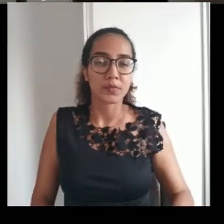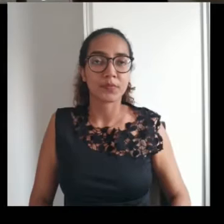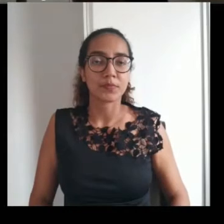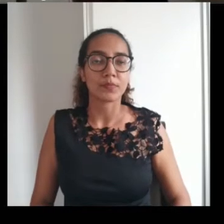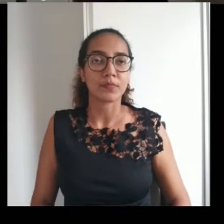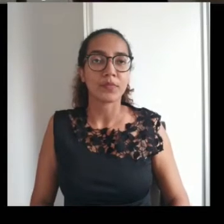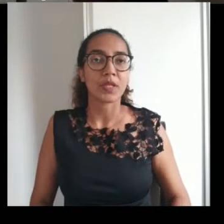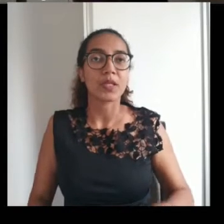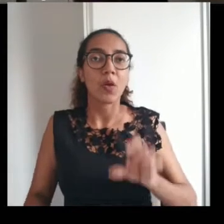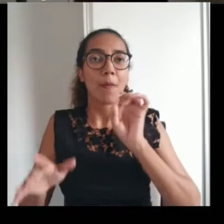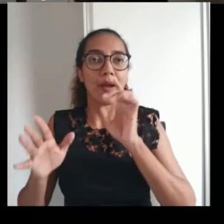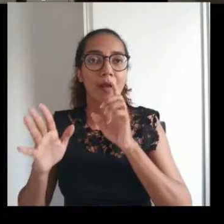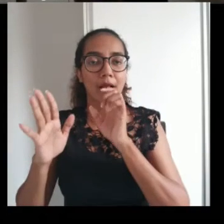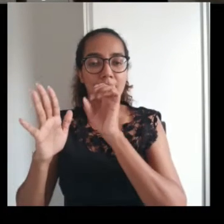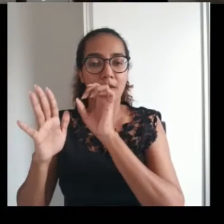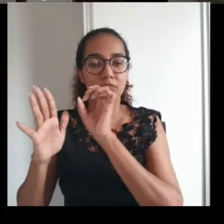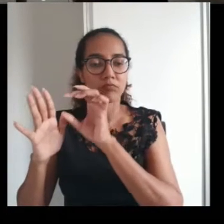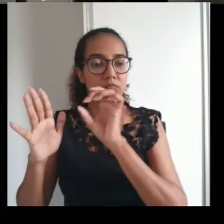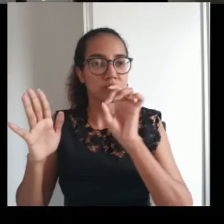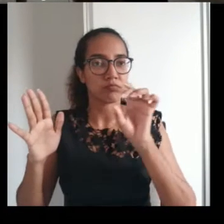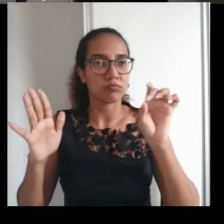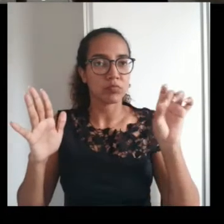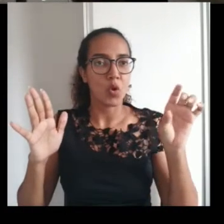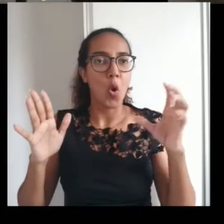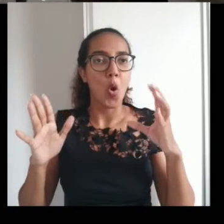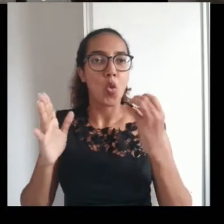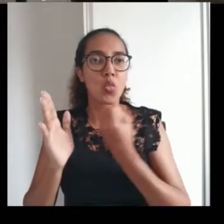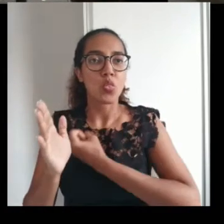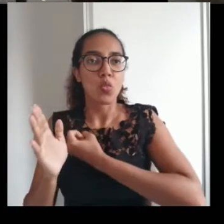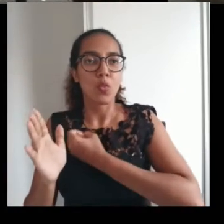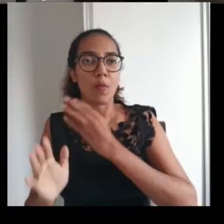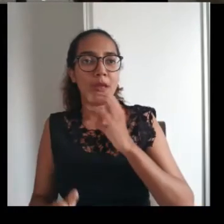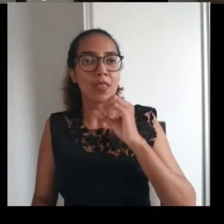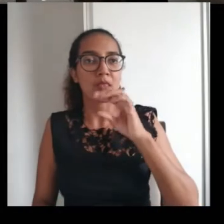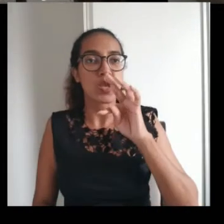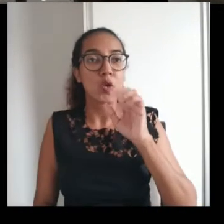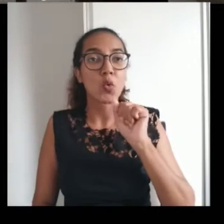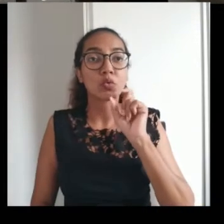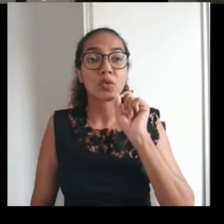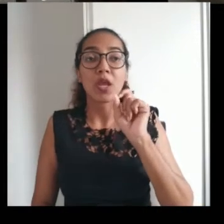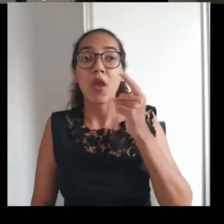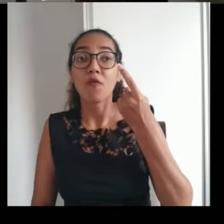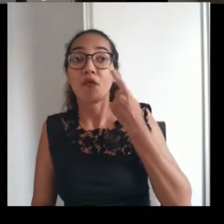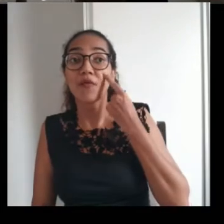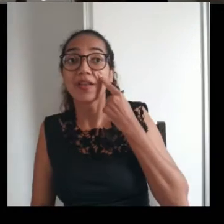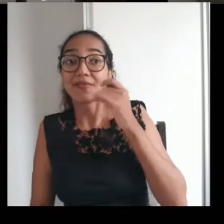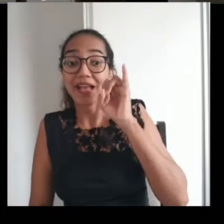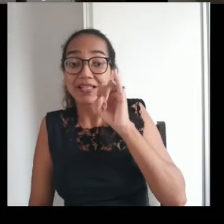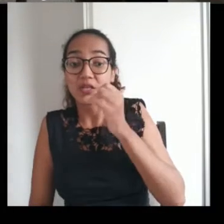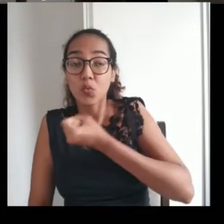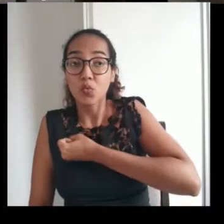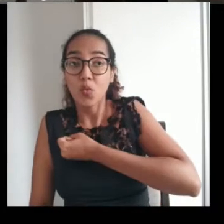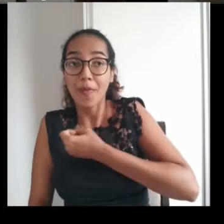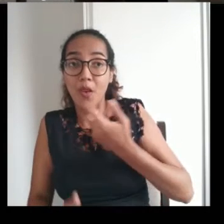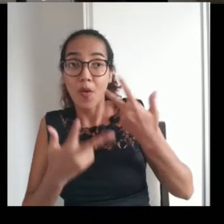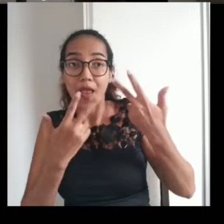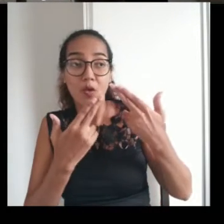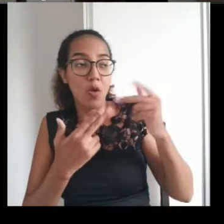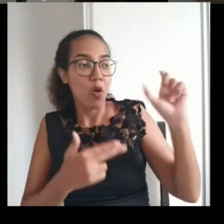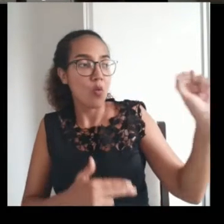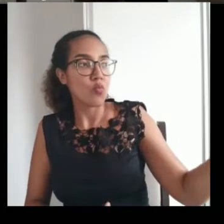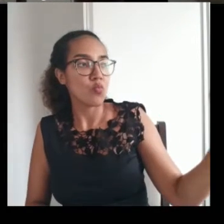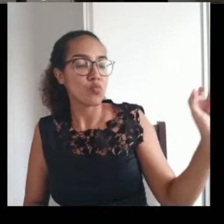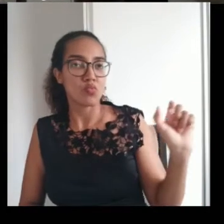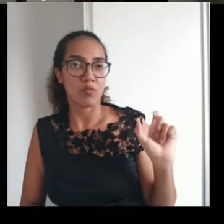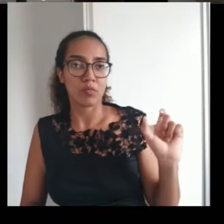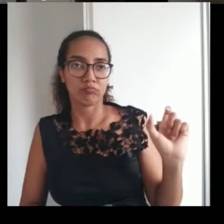posição I, eu verifico se o número da conta é igual ao número que eu recebi. O número daqui, ó. Eu não